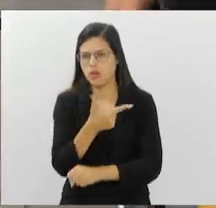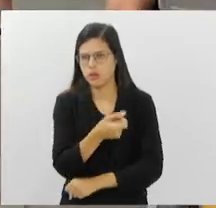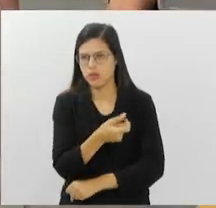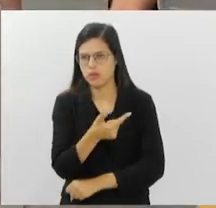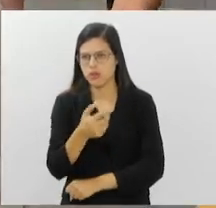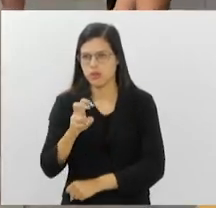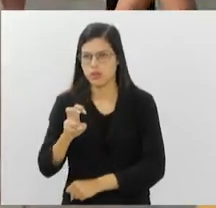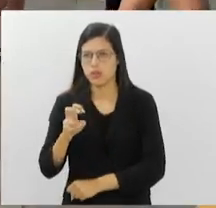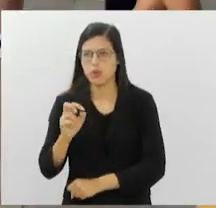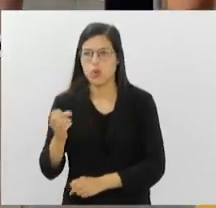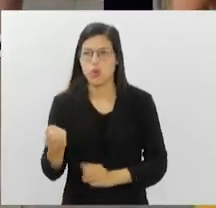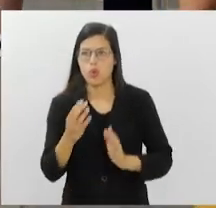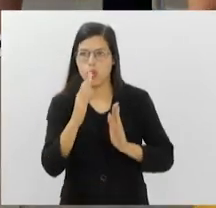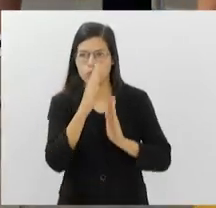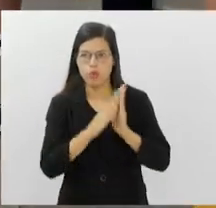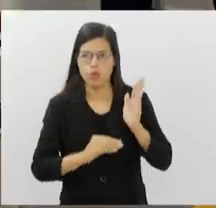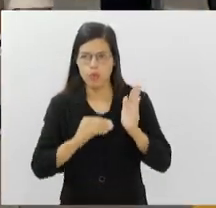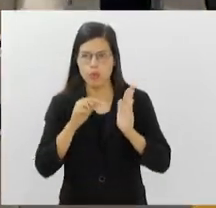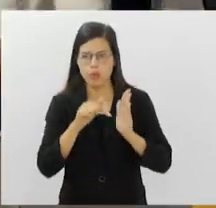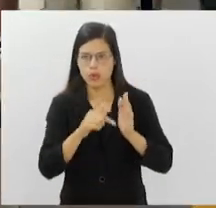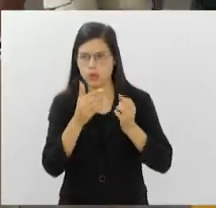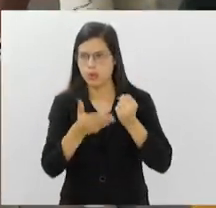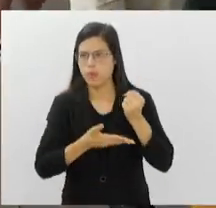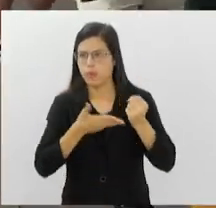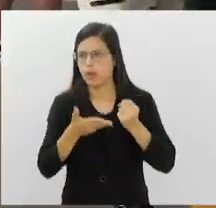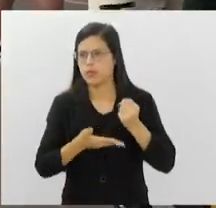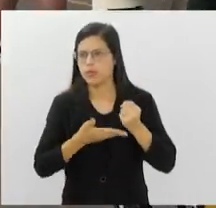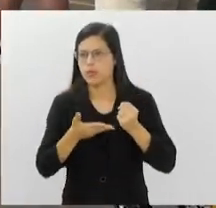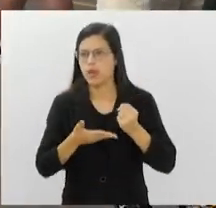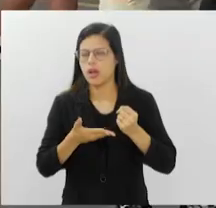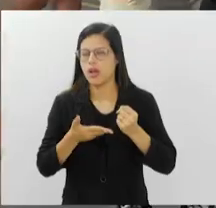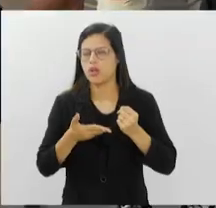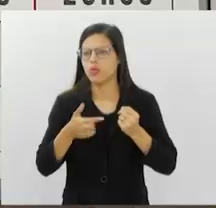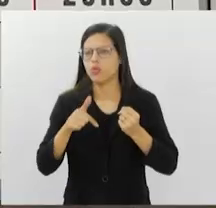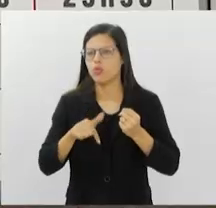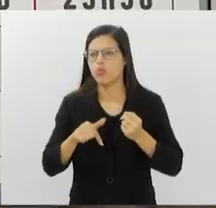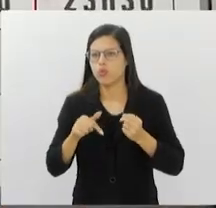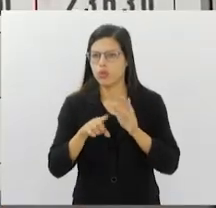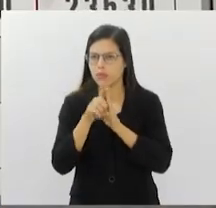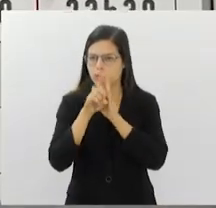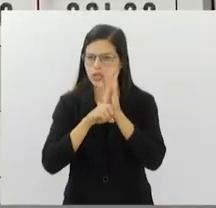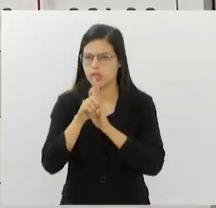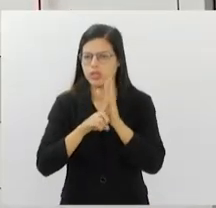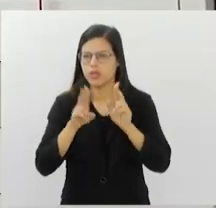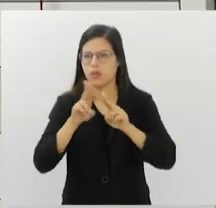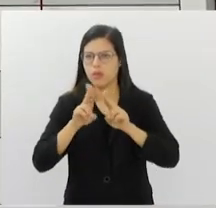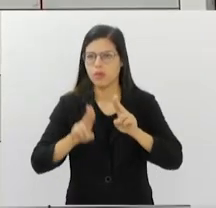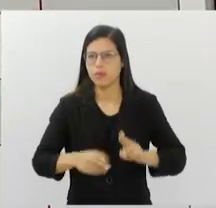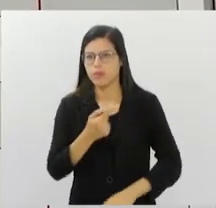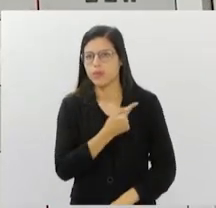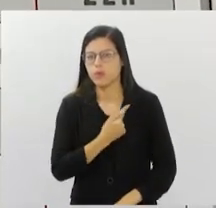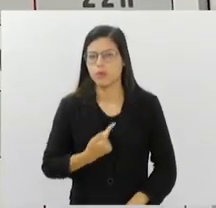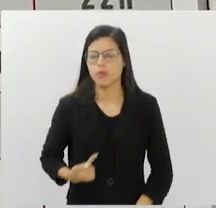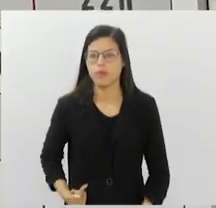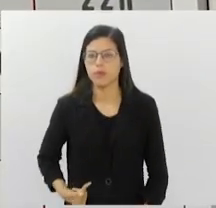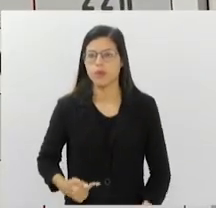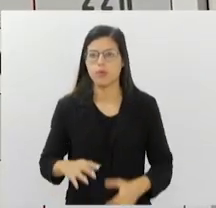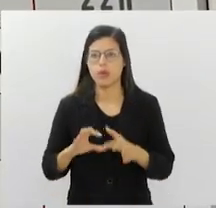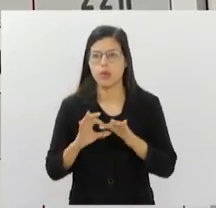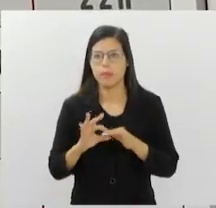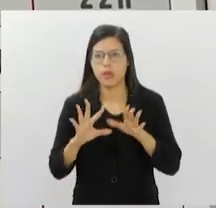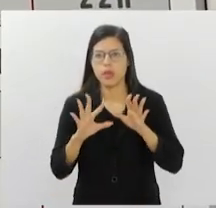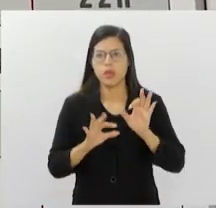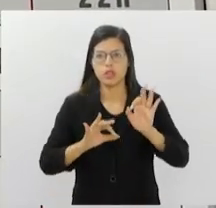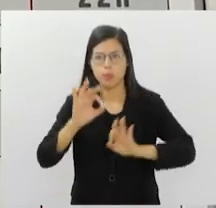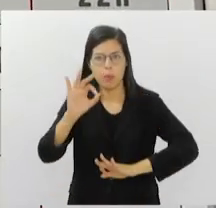modelo de prestação de serviços, baseado em estudos da UFRJ, o governo terá liberdade para ajustar a grade